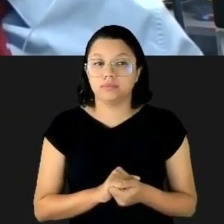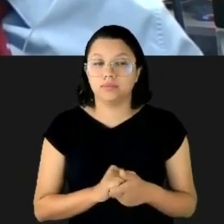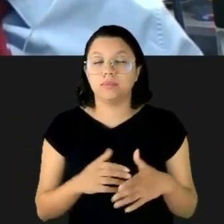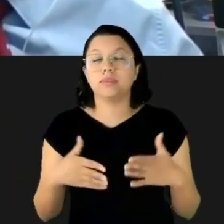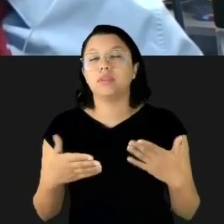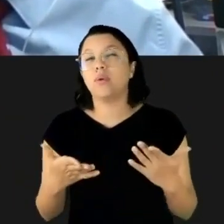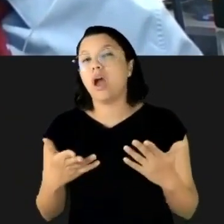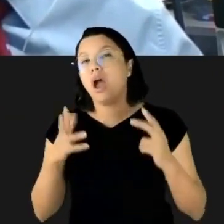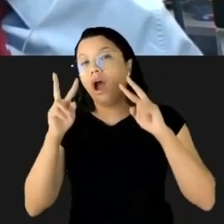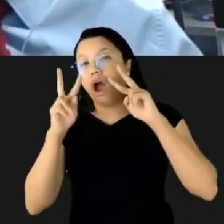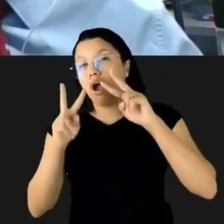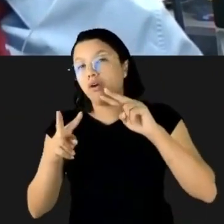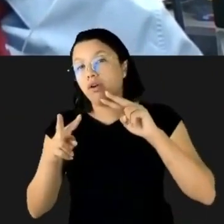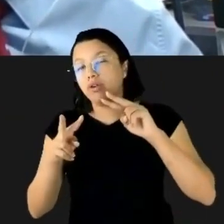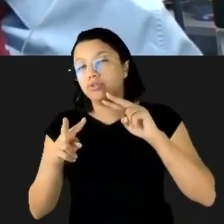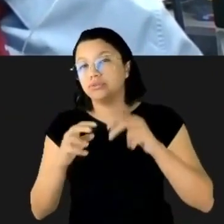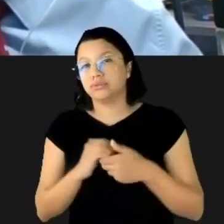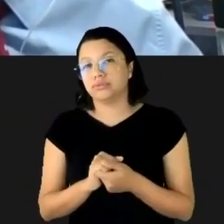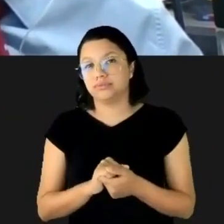então quando eu vejo